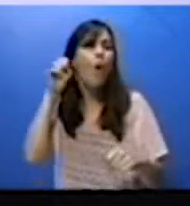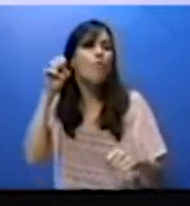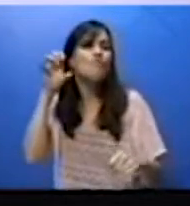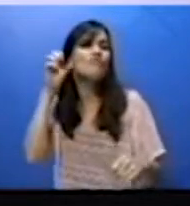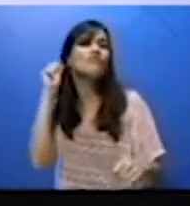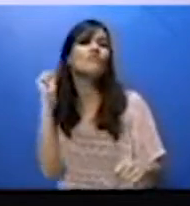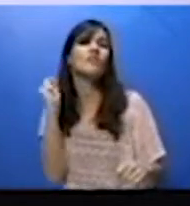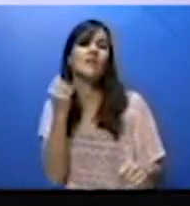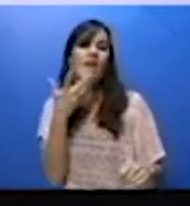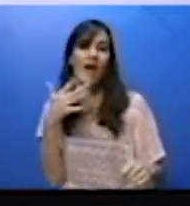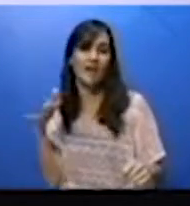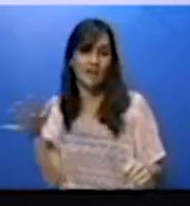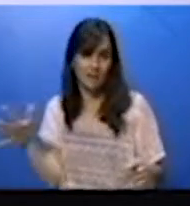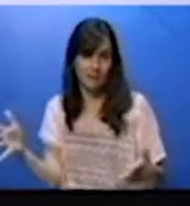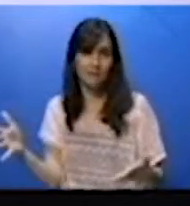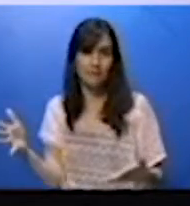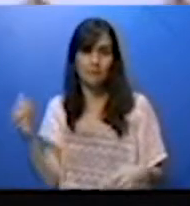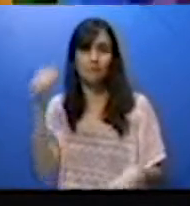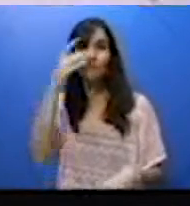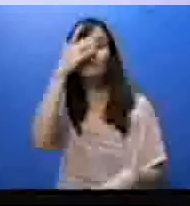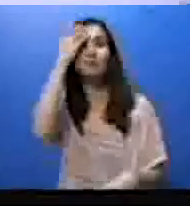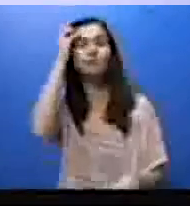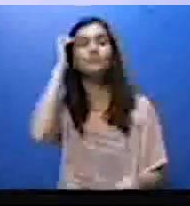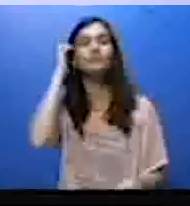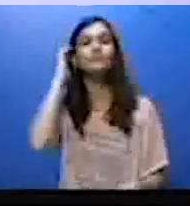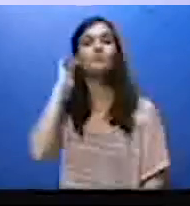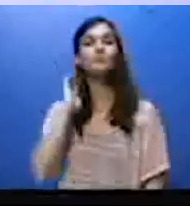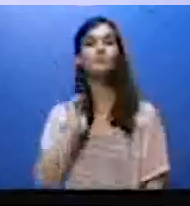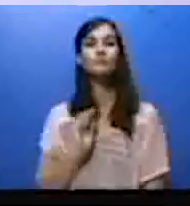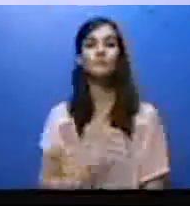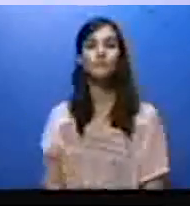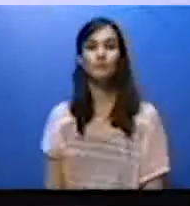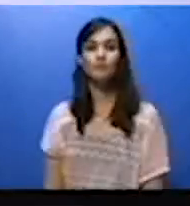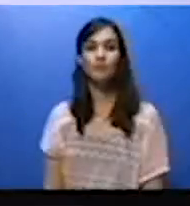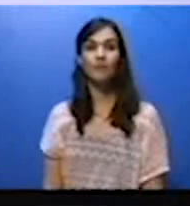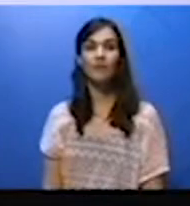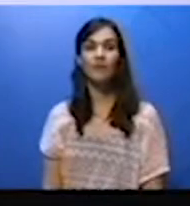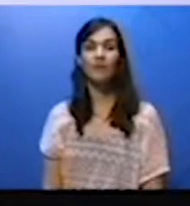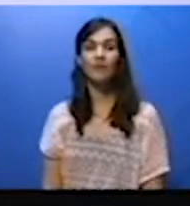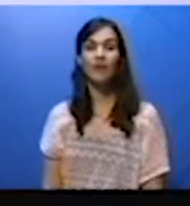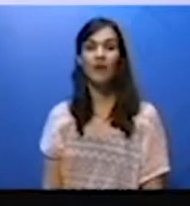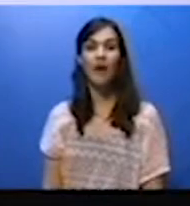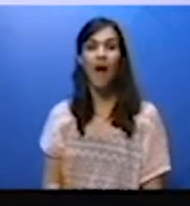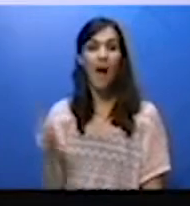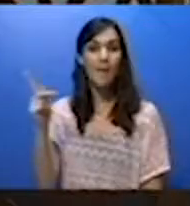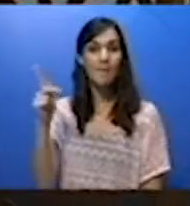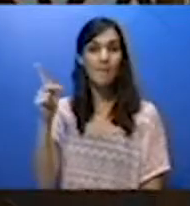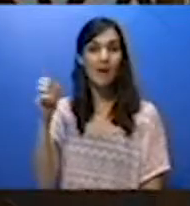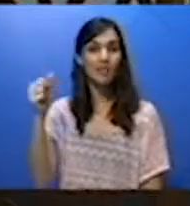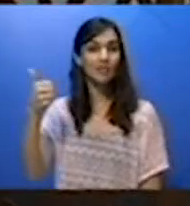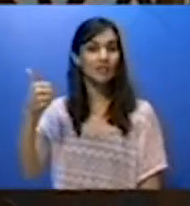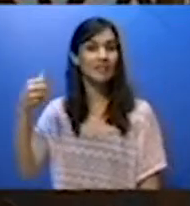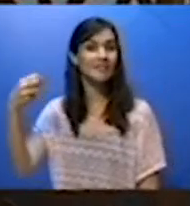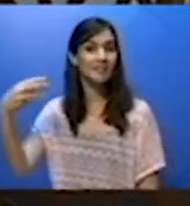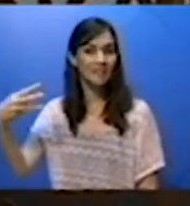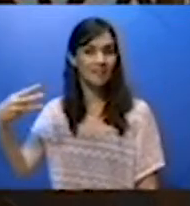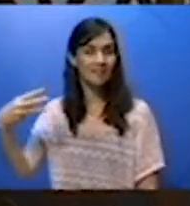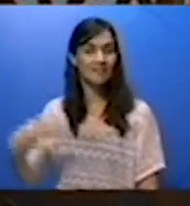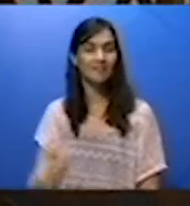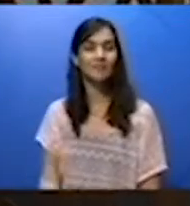eu vou explorar oralidade também vamos lá na página 13 agora